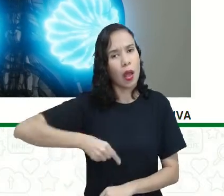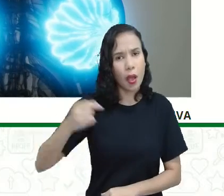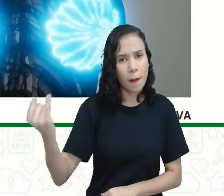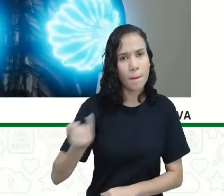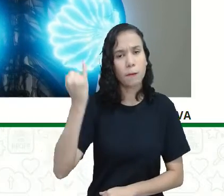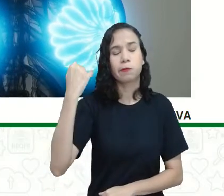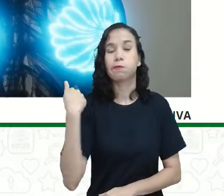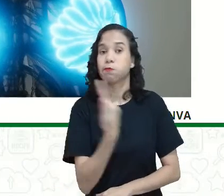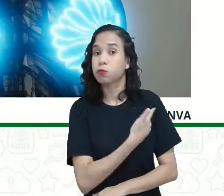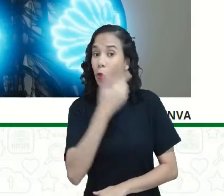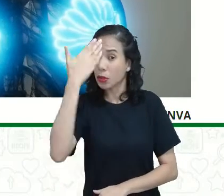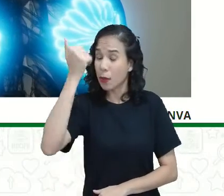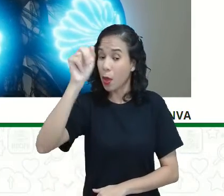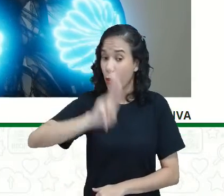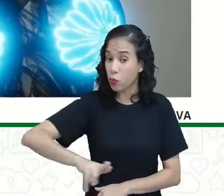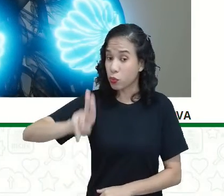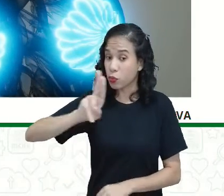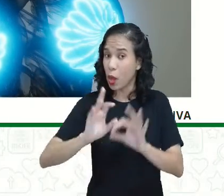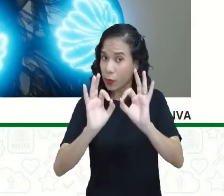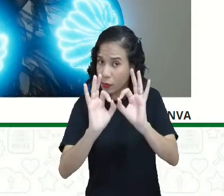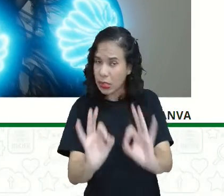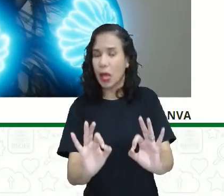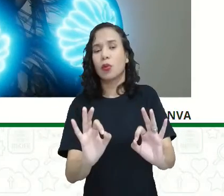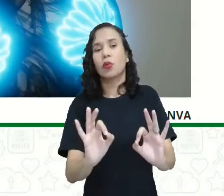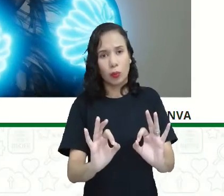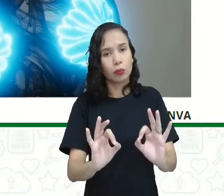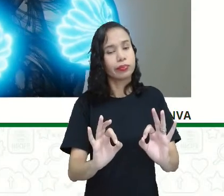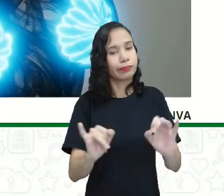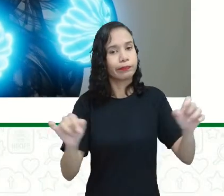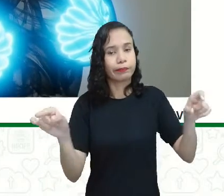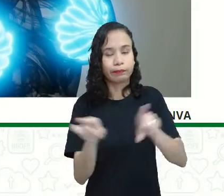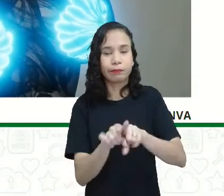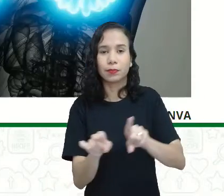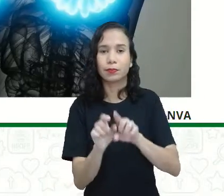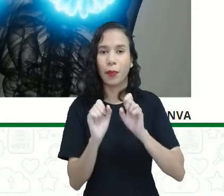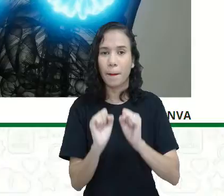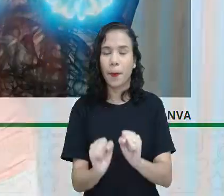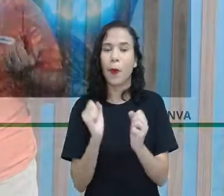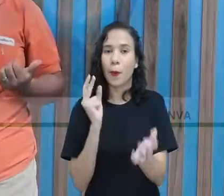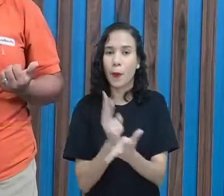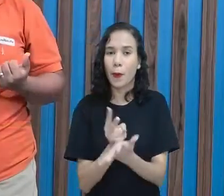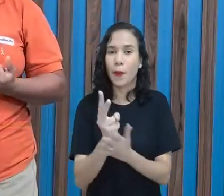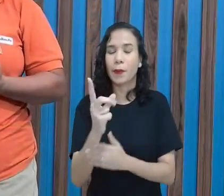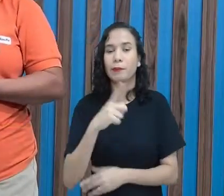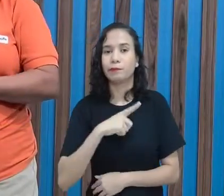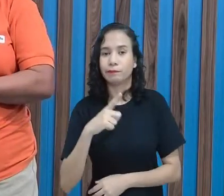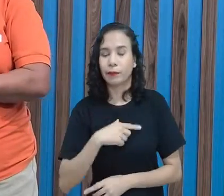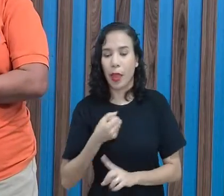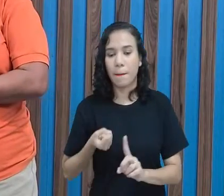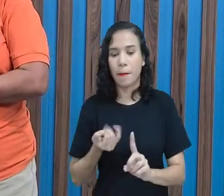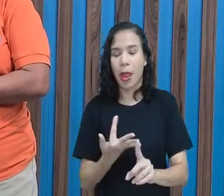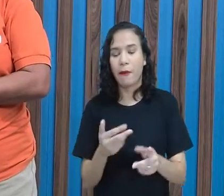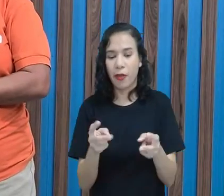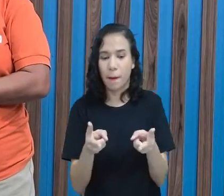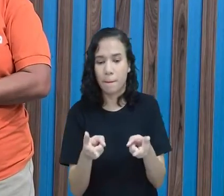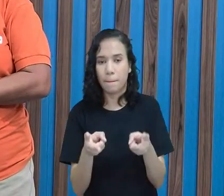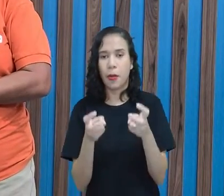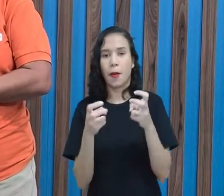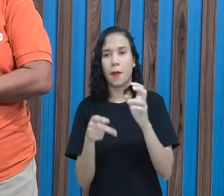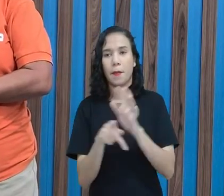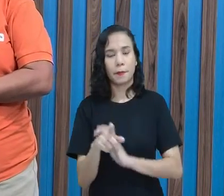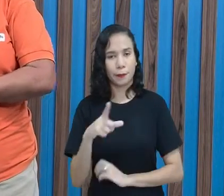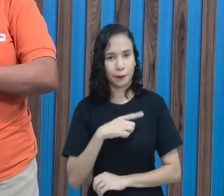nós saibamos utilizá-los de forma correta e que a gente possa sempre estar se beneficiando com